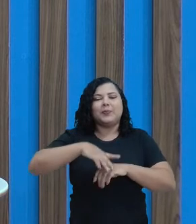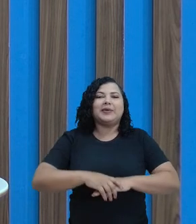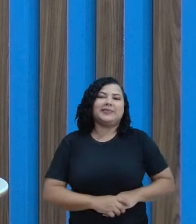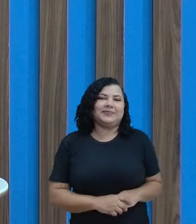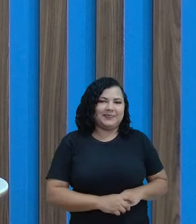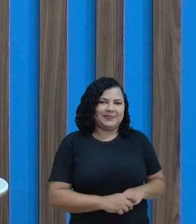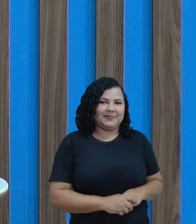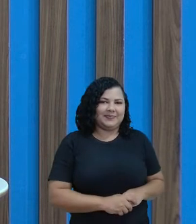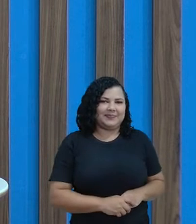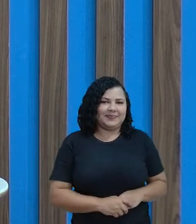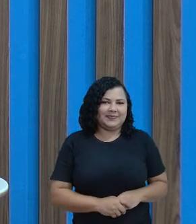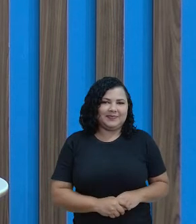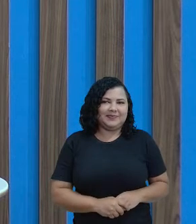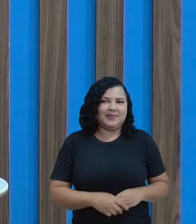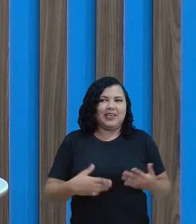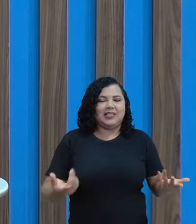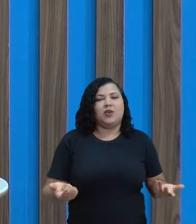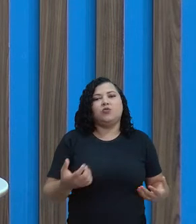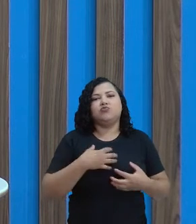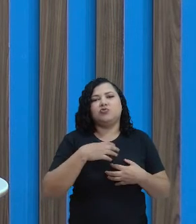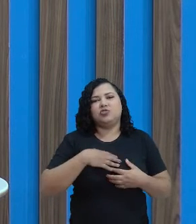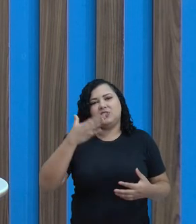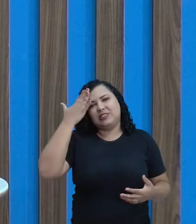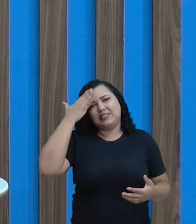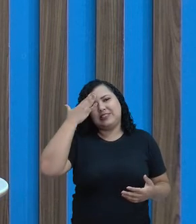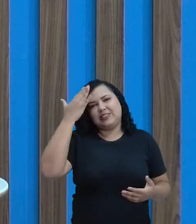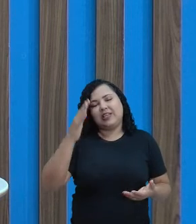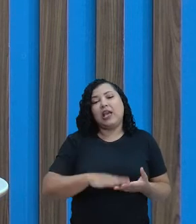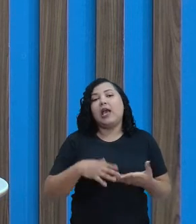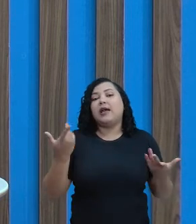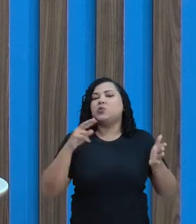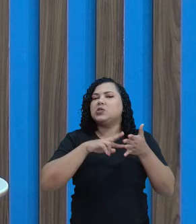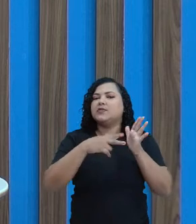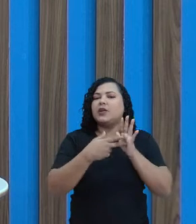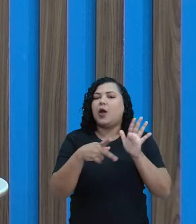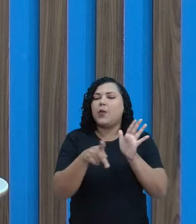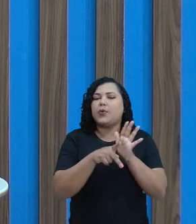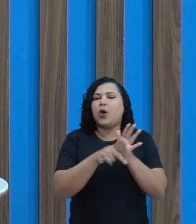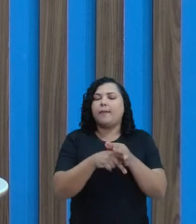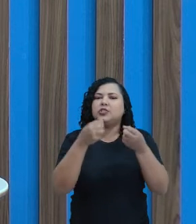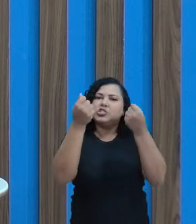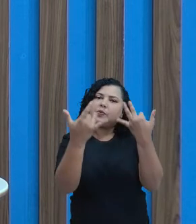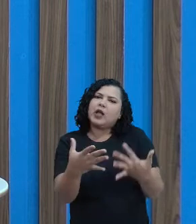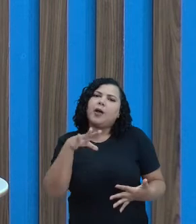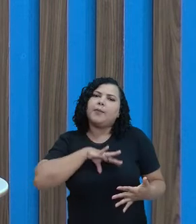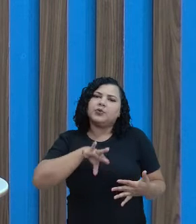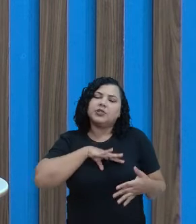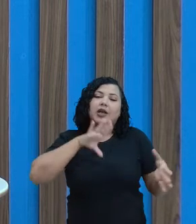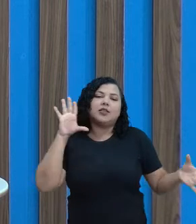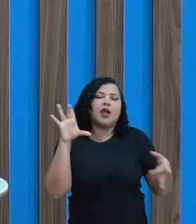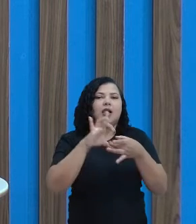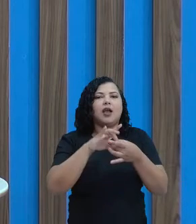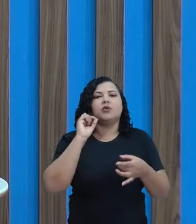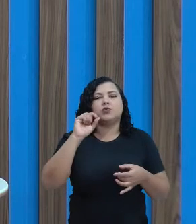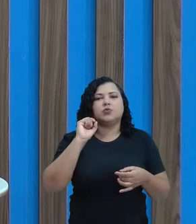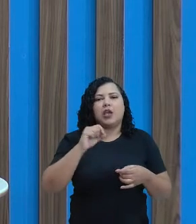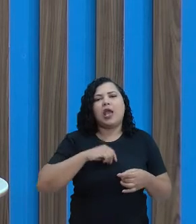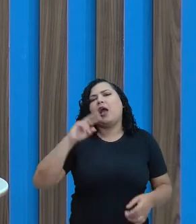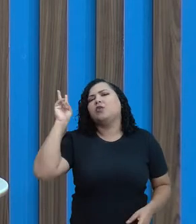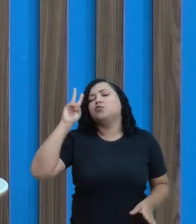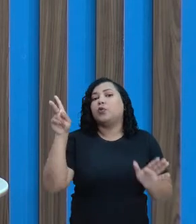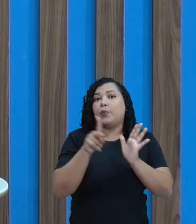que boa parte de entender o significado de falar português está atrelado à história